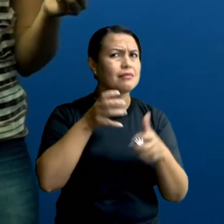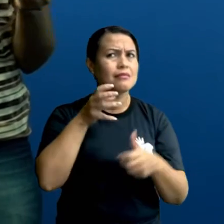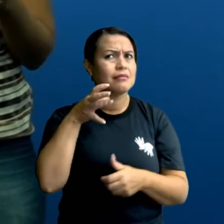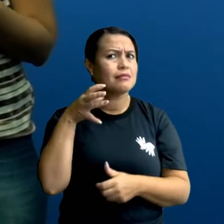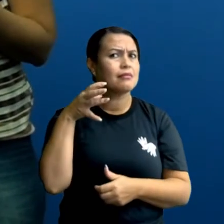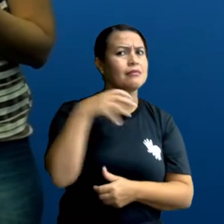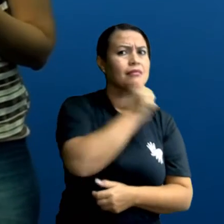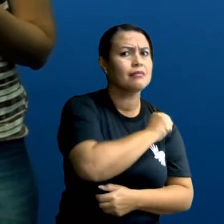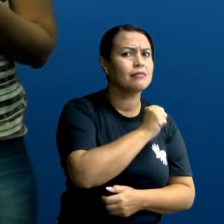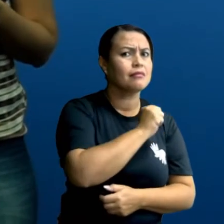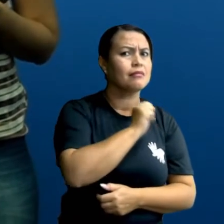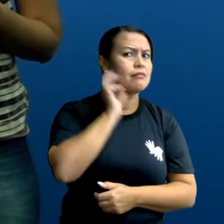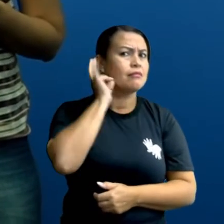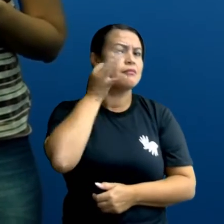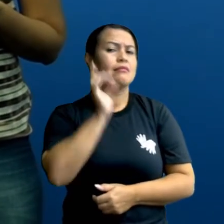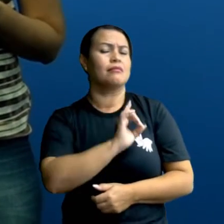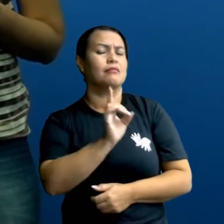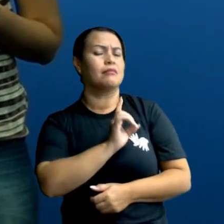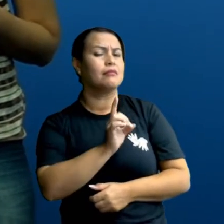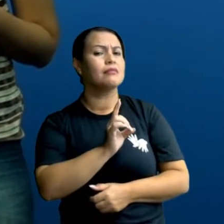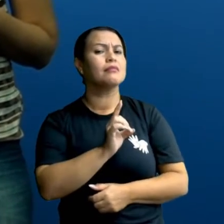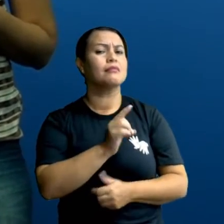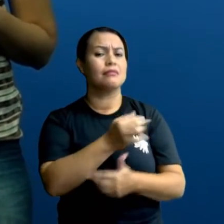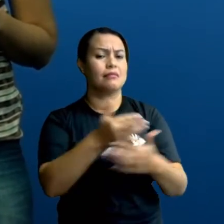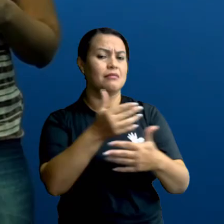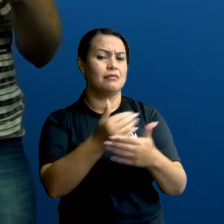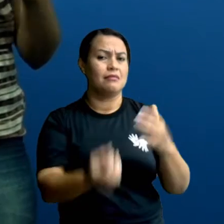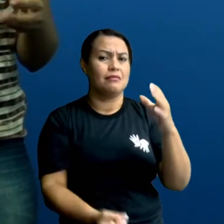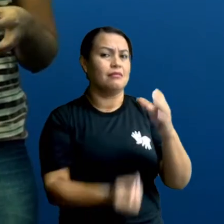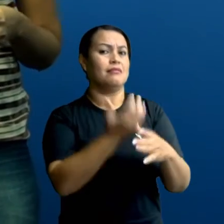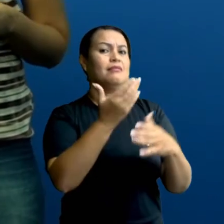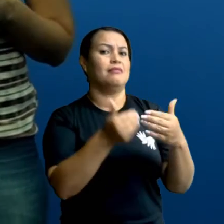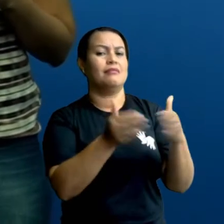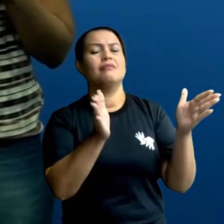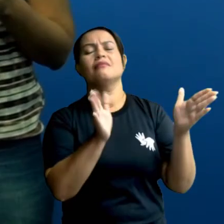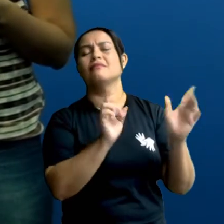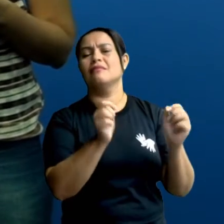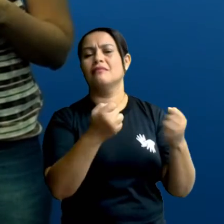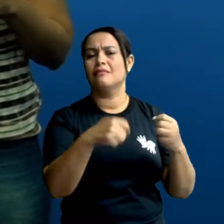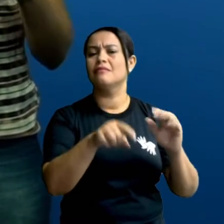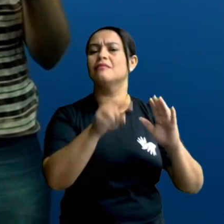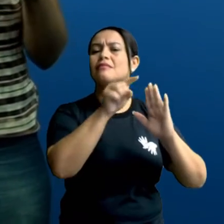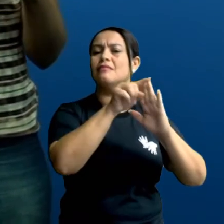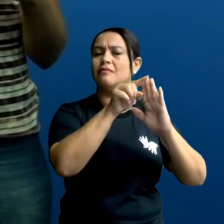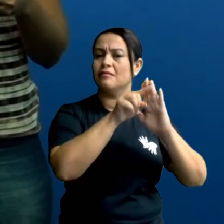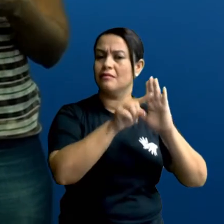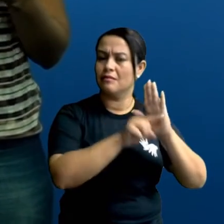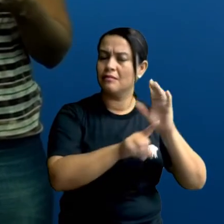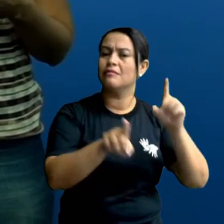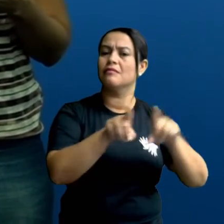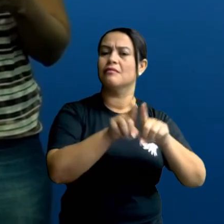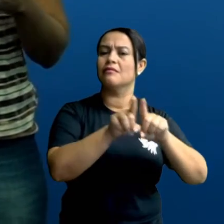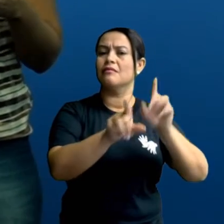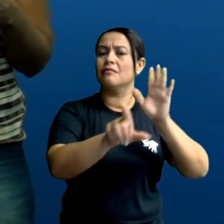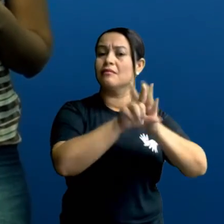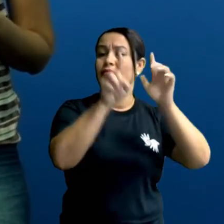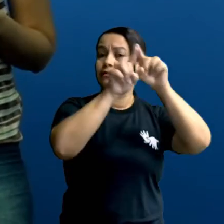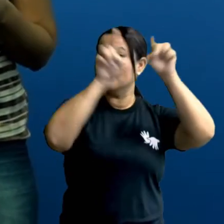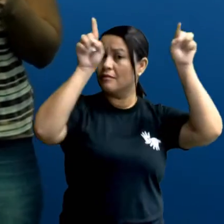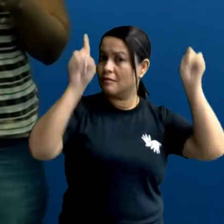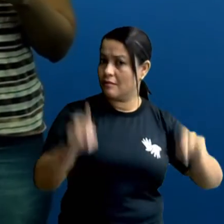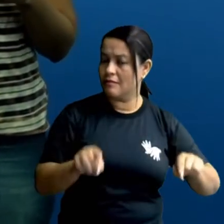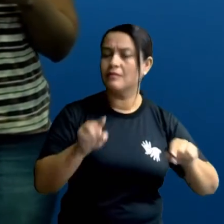de um dia para o outro se faz uma cidade, né? Preciso ter os projetos e ter as leis. Percebam também que